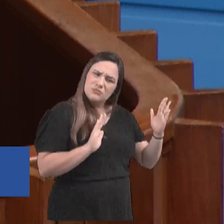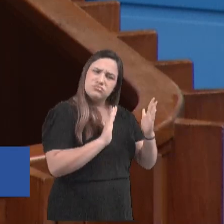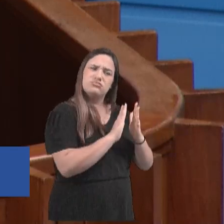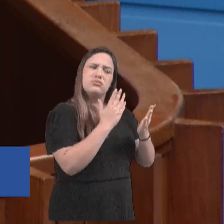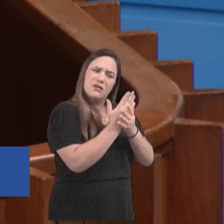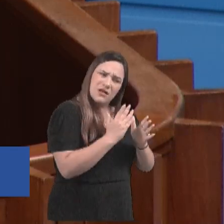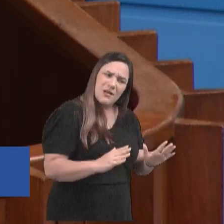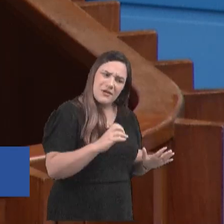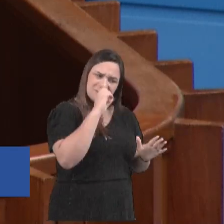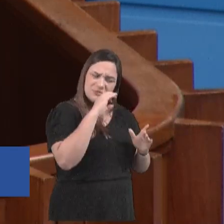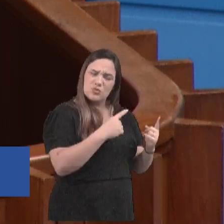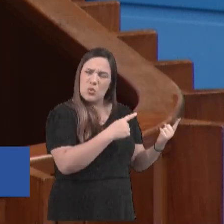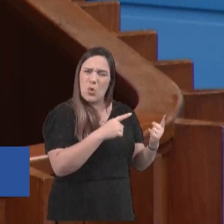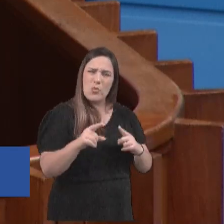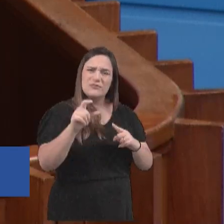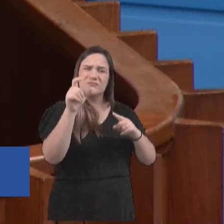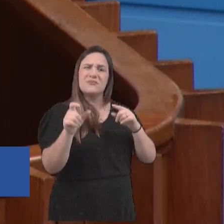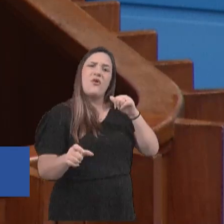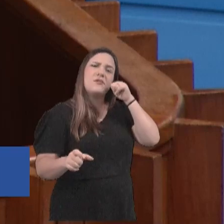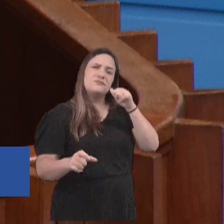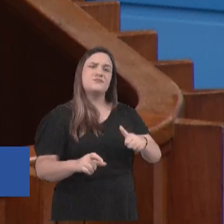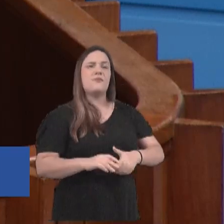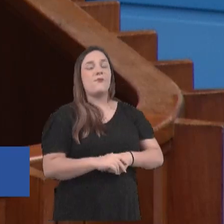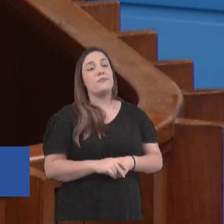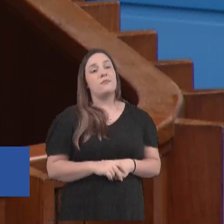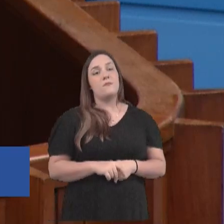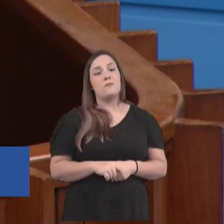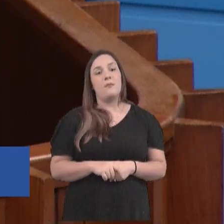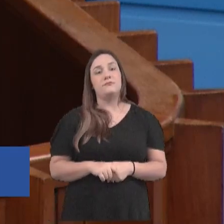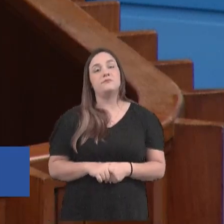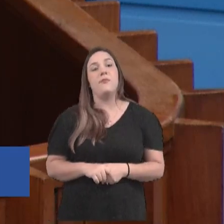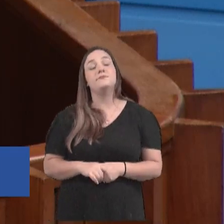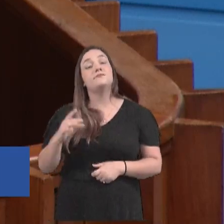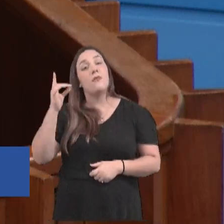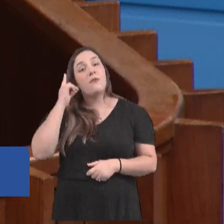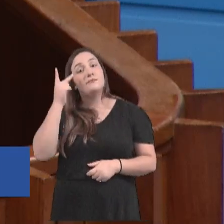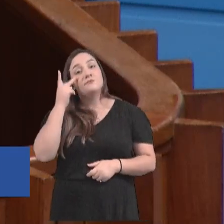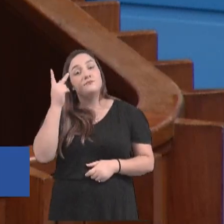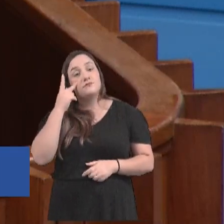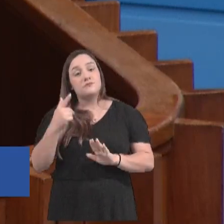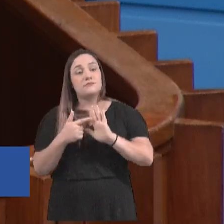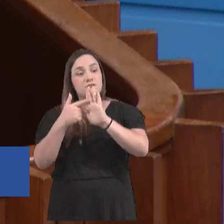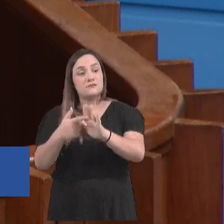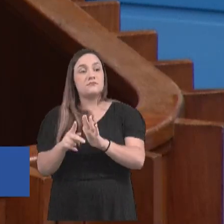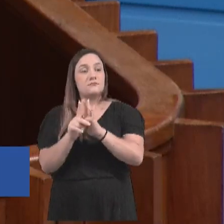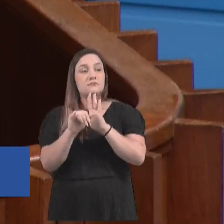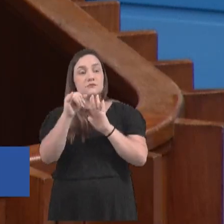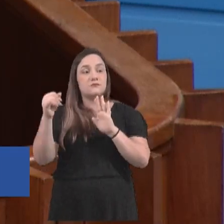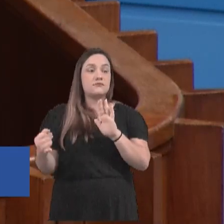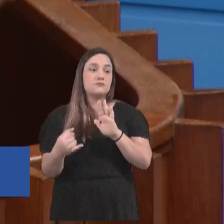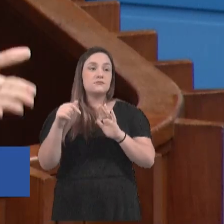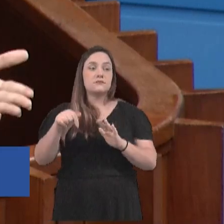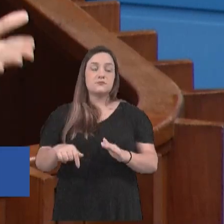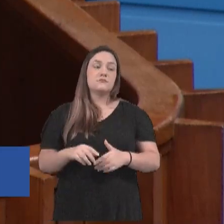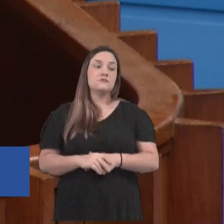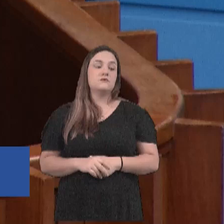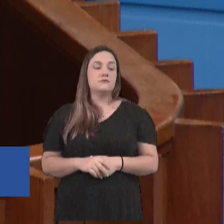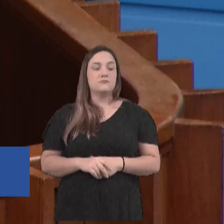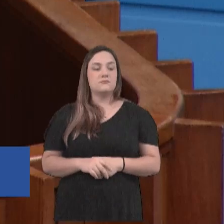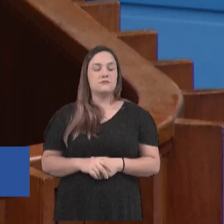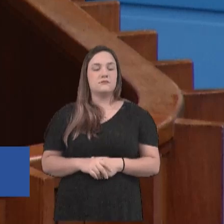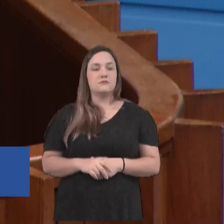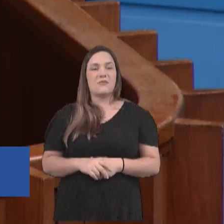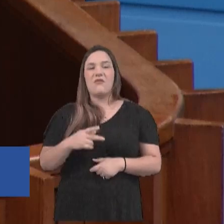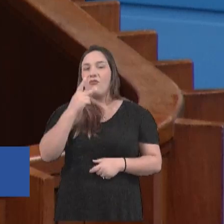enfrentamento à violência contra as mulheres. E, inclusive, o deputado Pedro Kemp apresenta um projeto aqui que fala sobre assédio